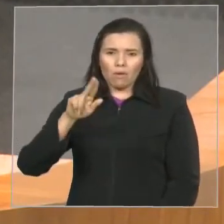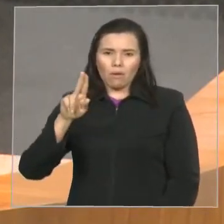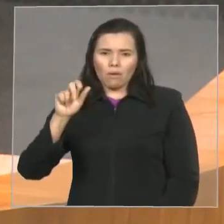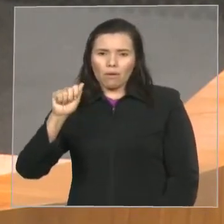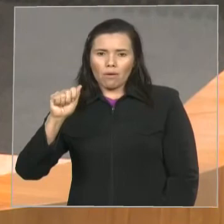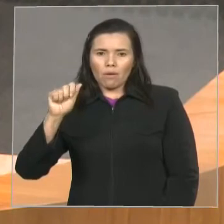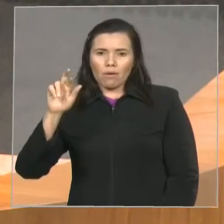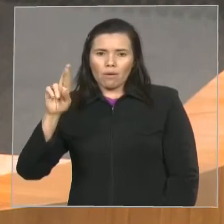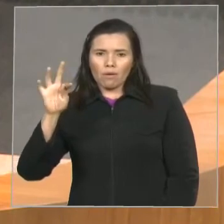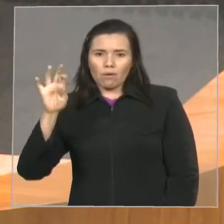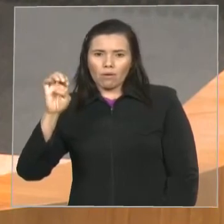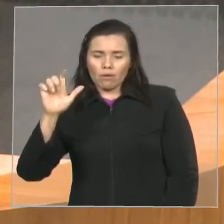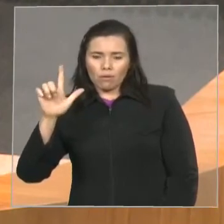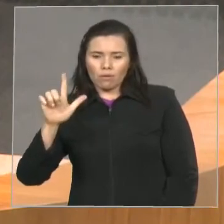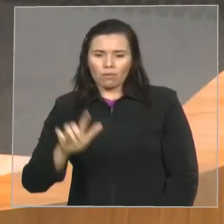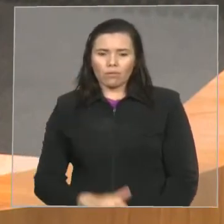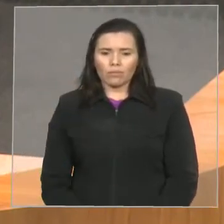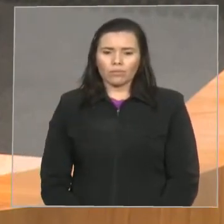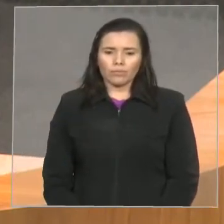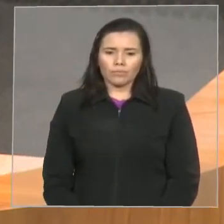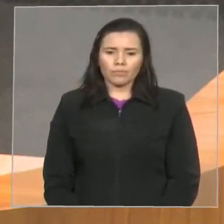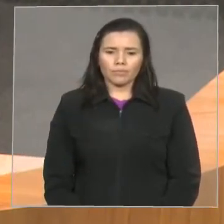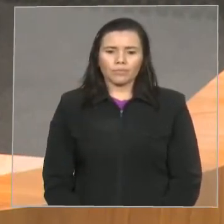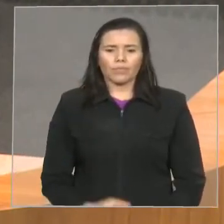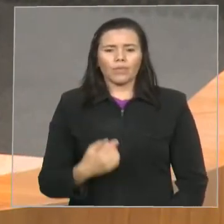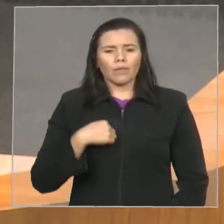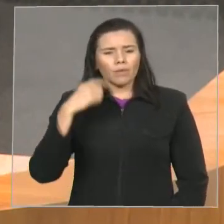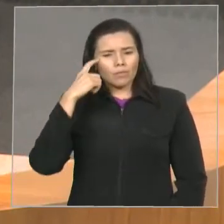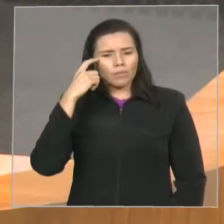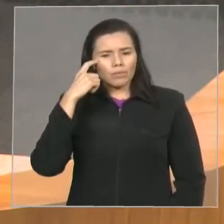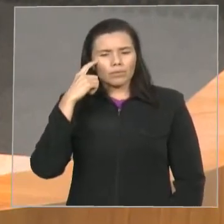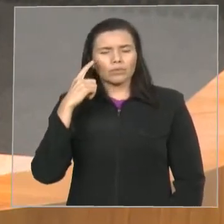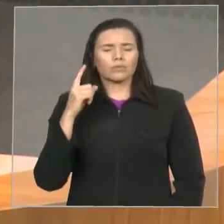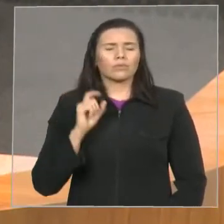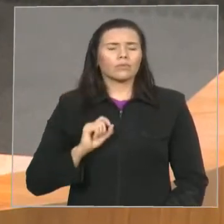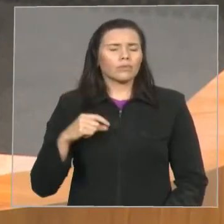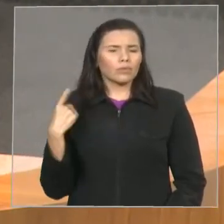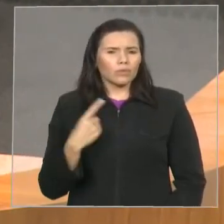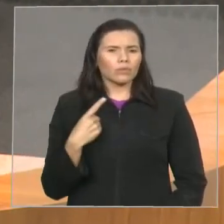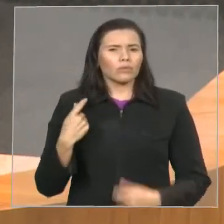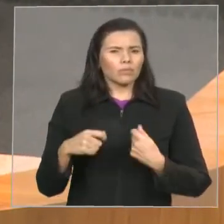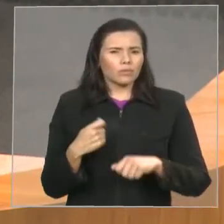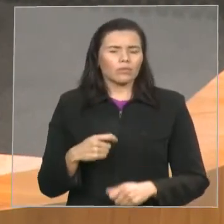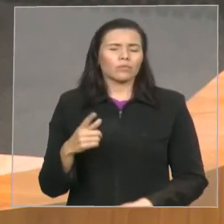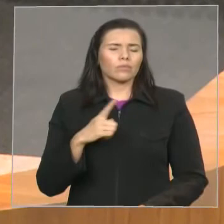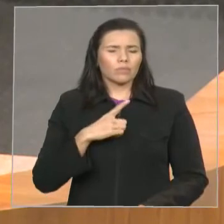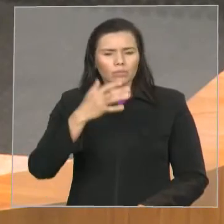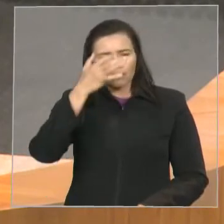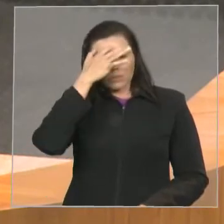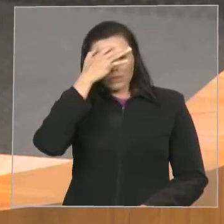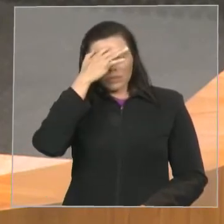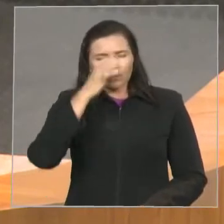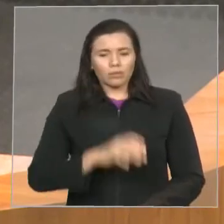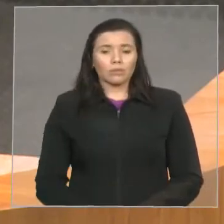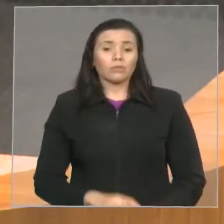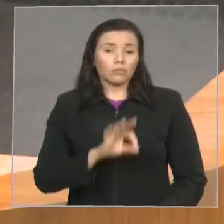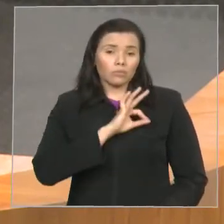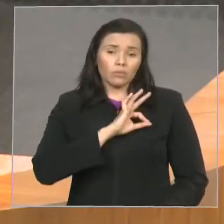policiais da ativa, eles não foram demitidos ainda. Então, nós temos que ter em mente que o policial, nas suas